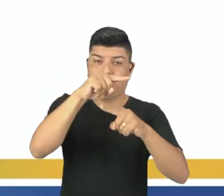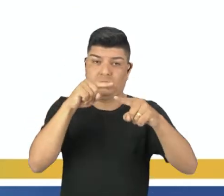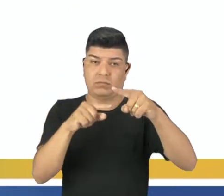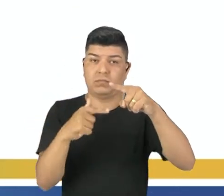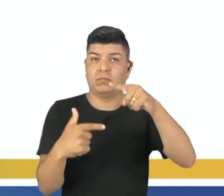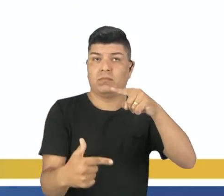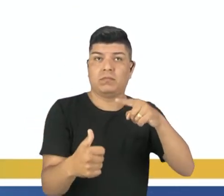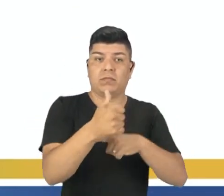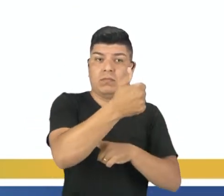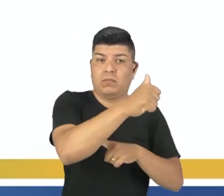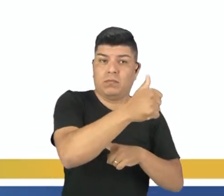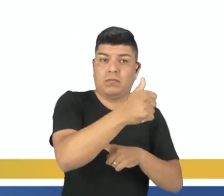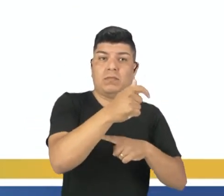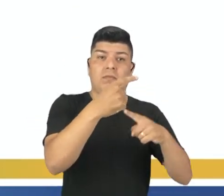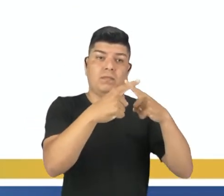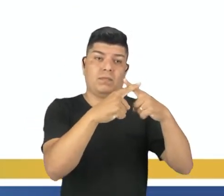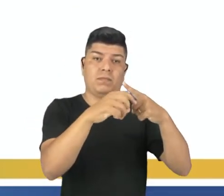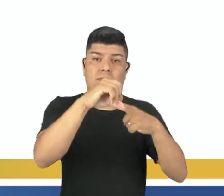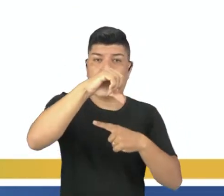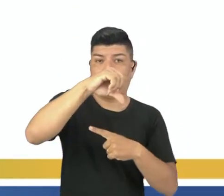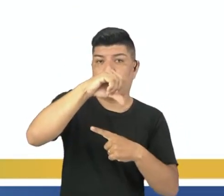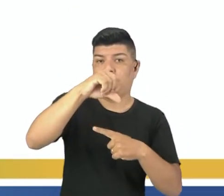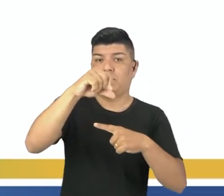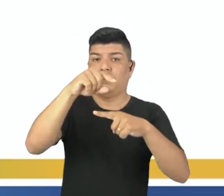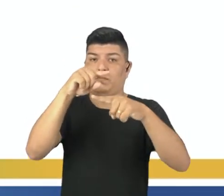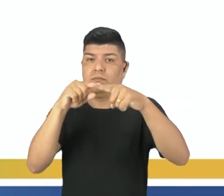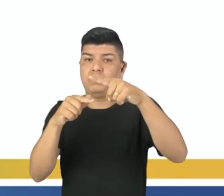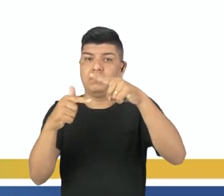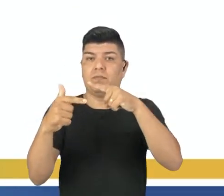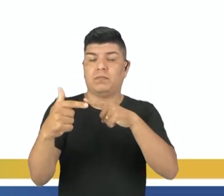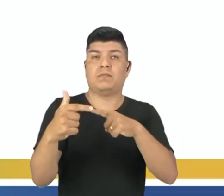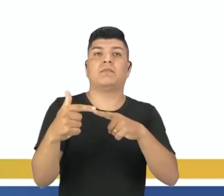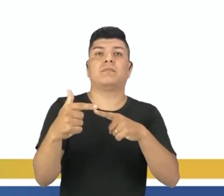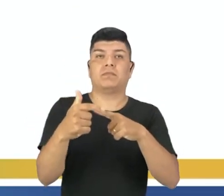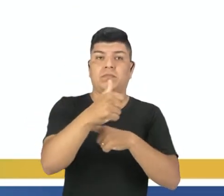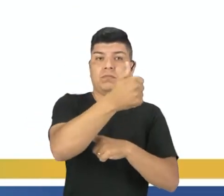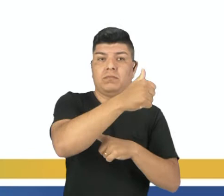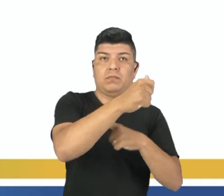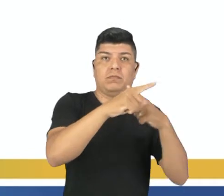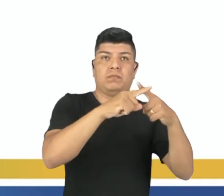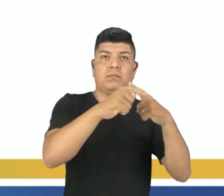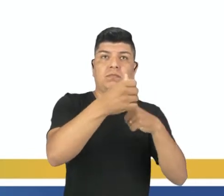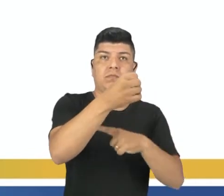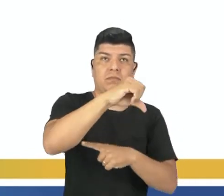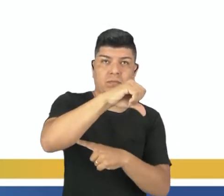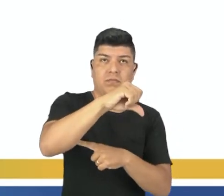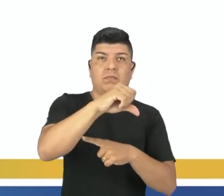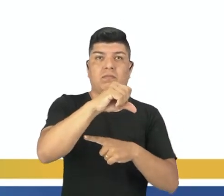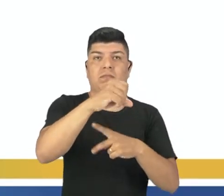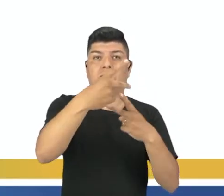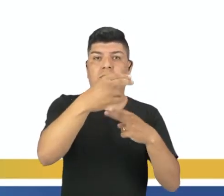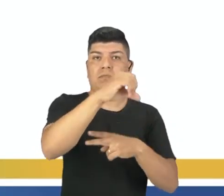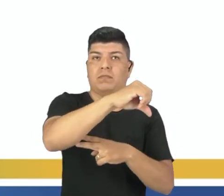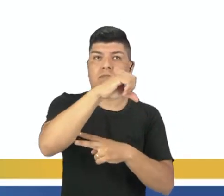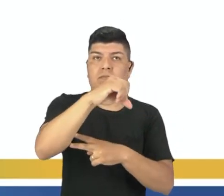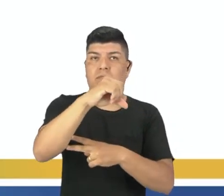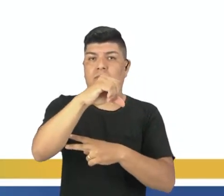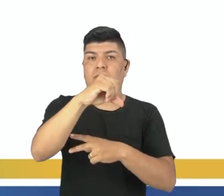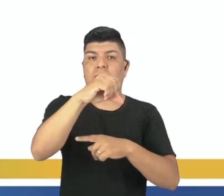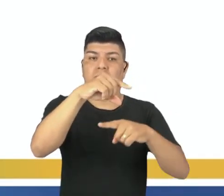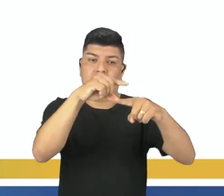para dois né então 11 x-9 dividido para dois 11x 99999